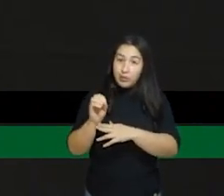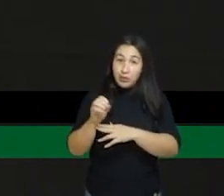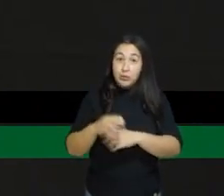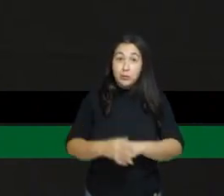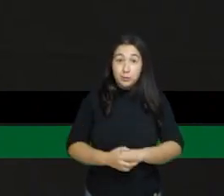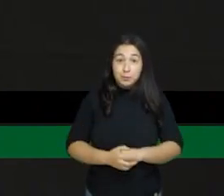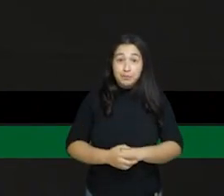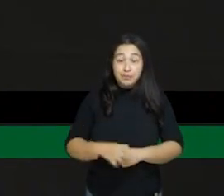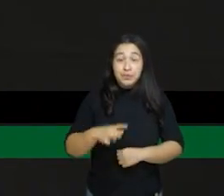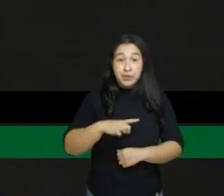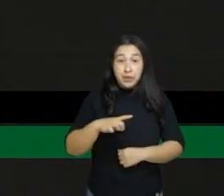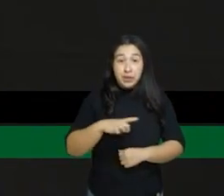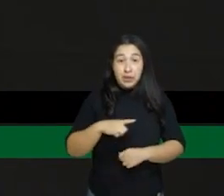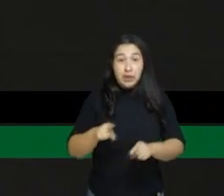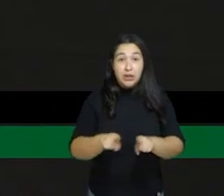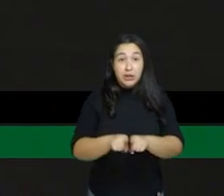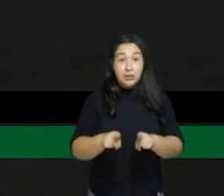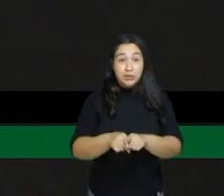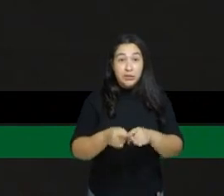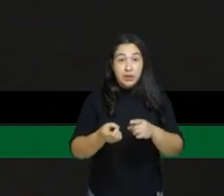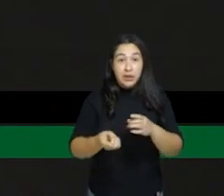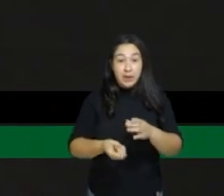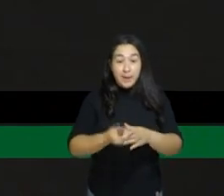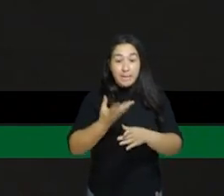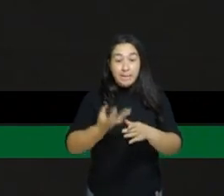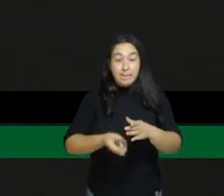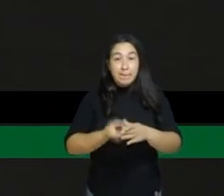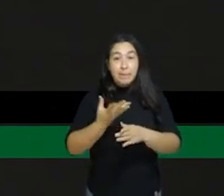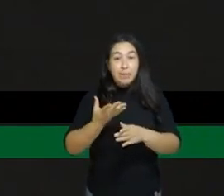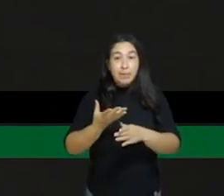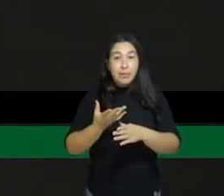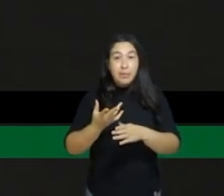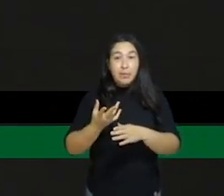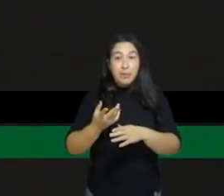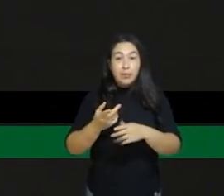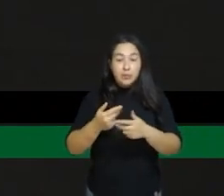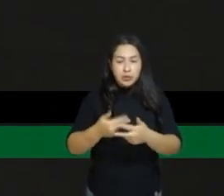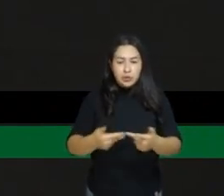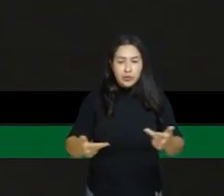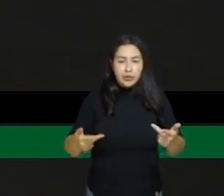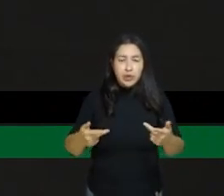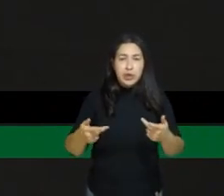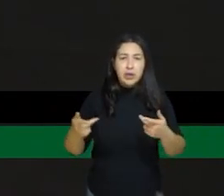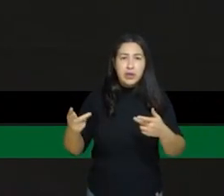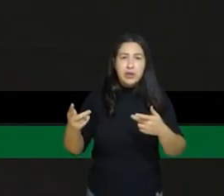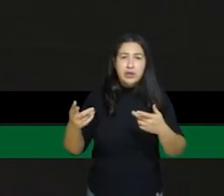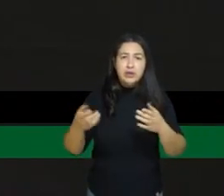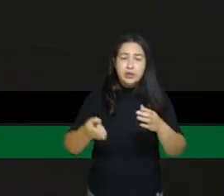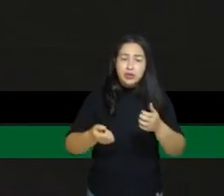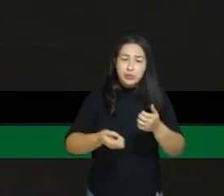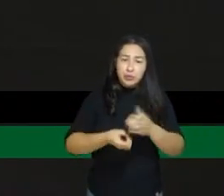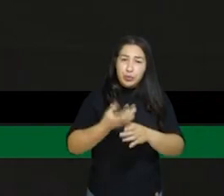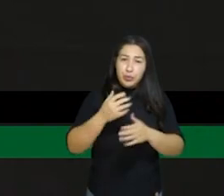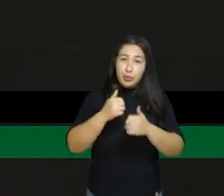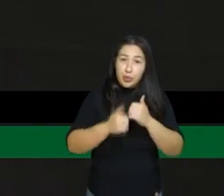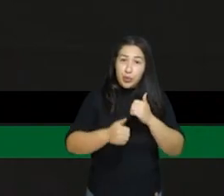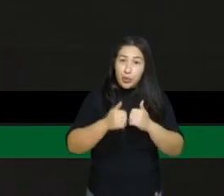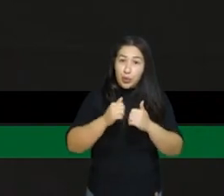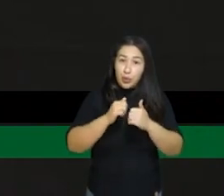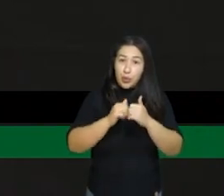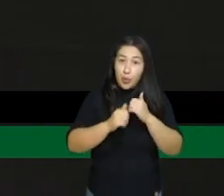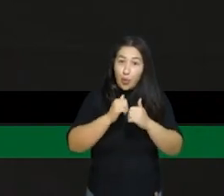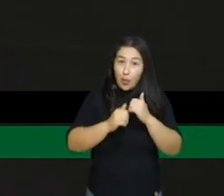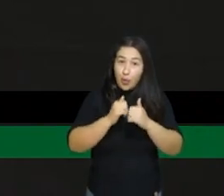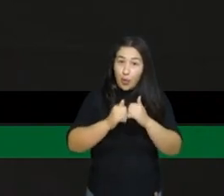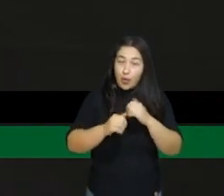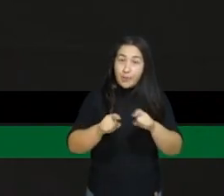produtora de plantas ornamentais, a segunda maior região produtora de arroz, a segunda maior